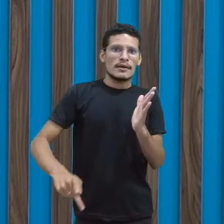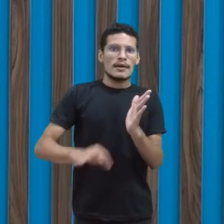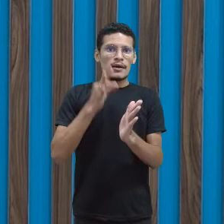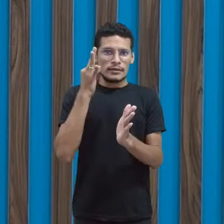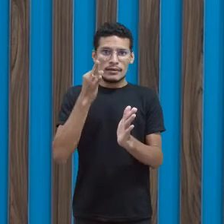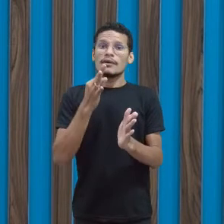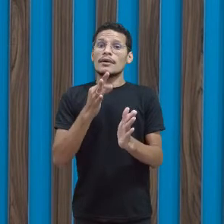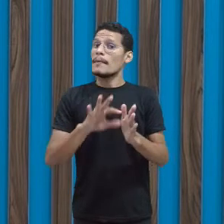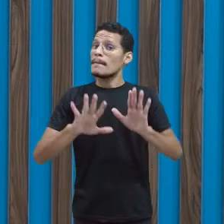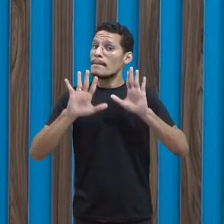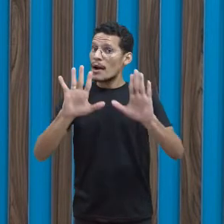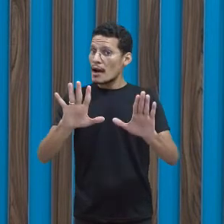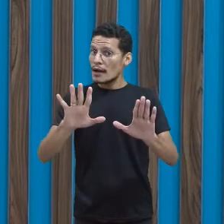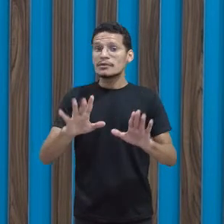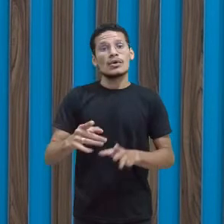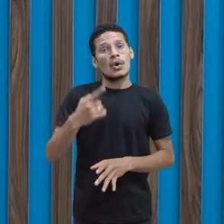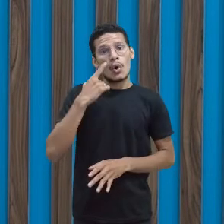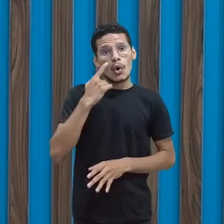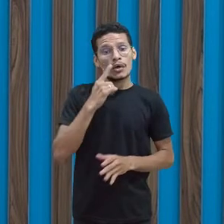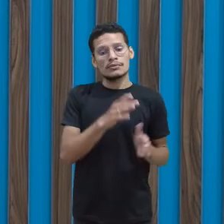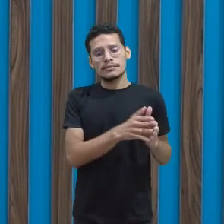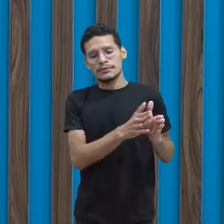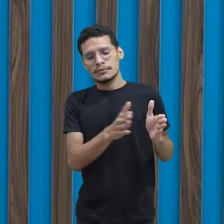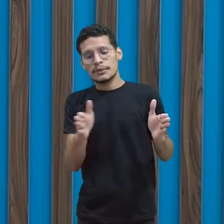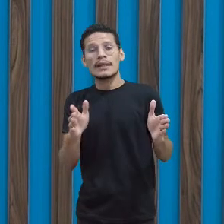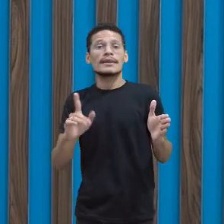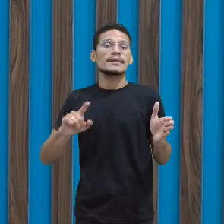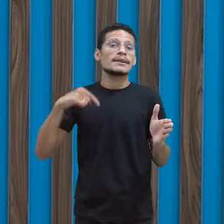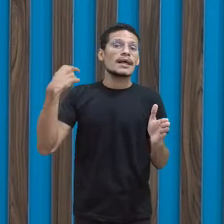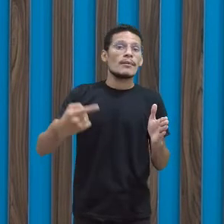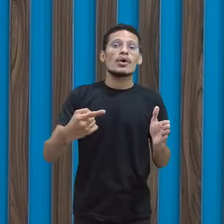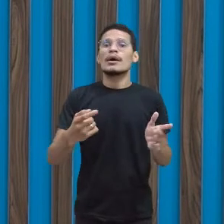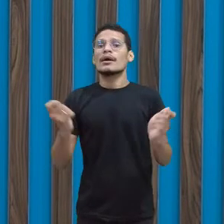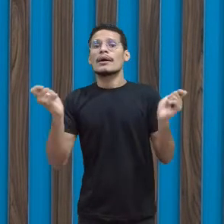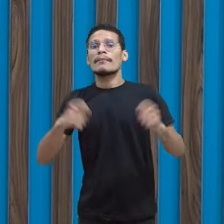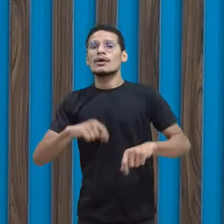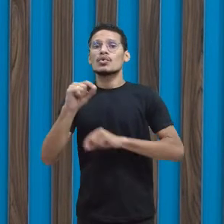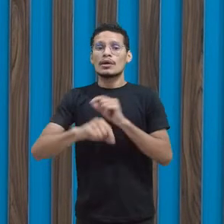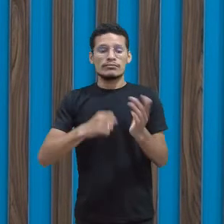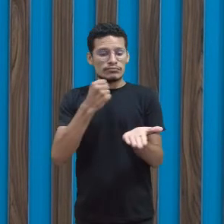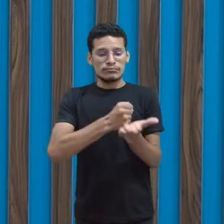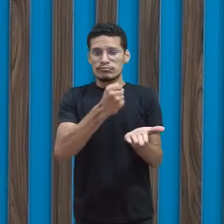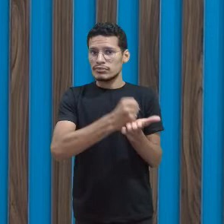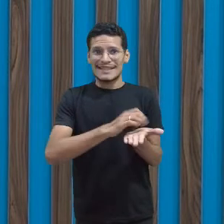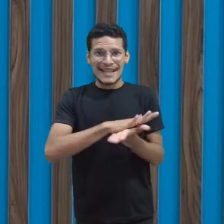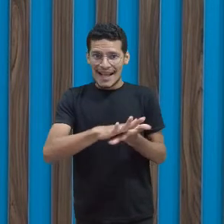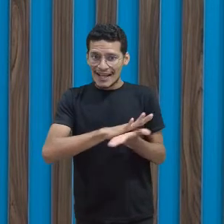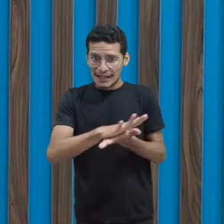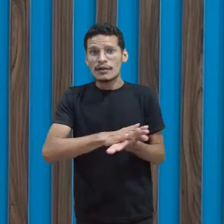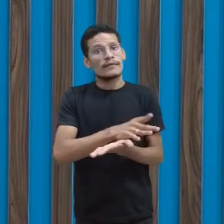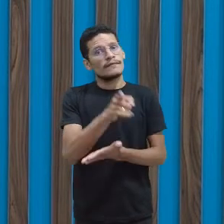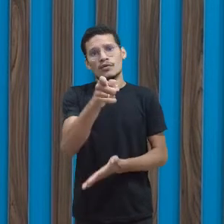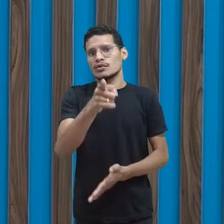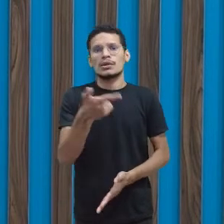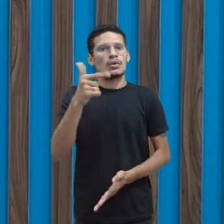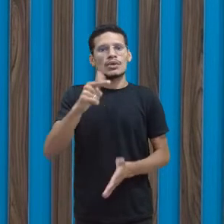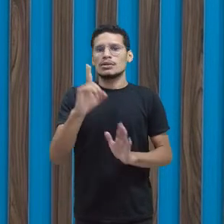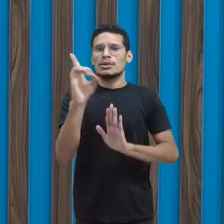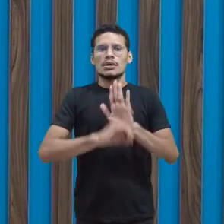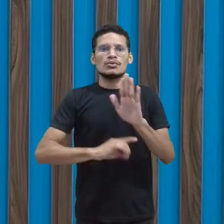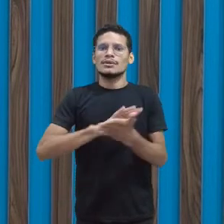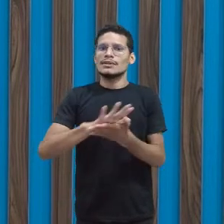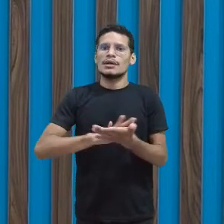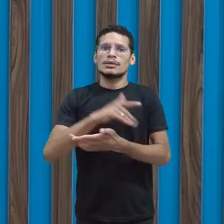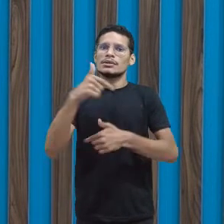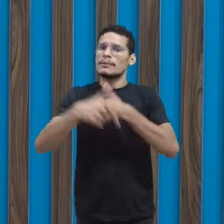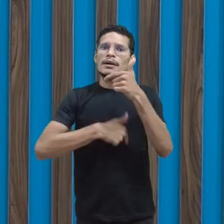logo, então, em seguida, né? Assim, não tendo a carteira de trabalho assinada, você não vai ter os seus direitos